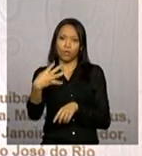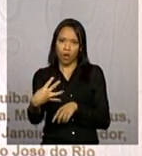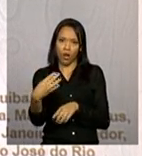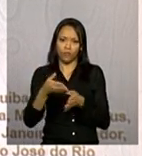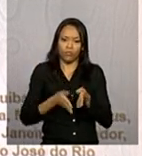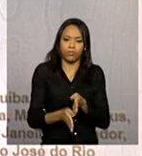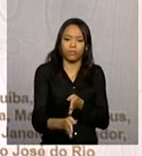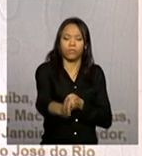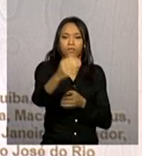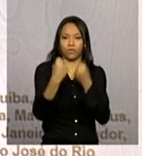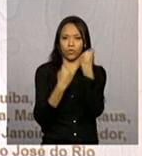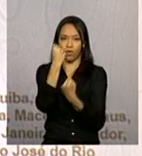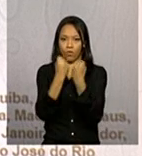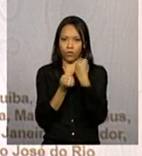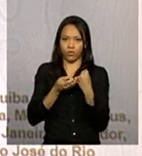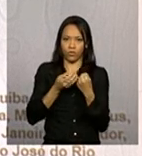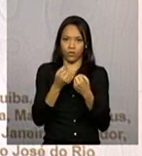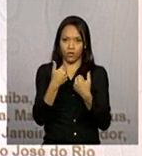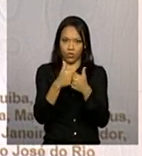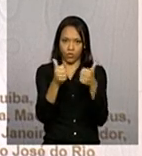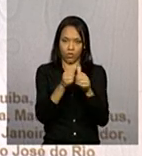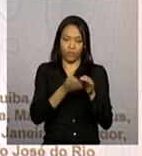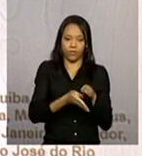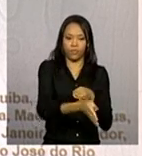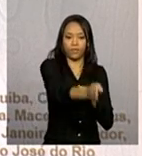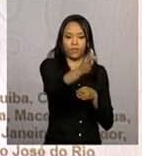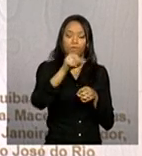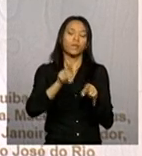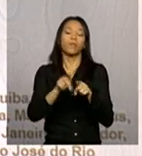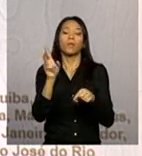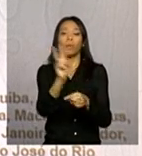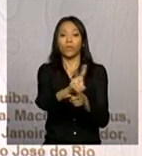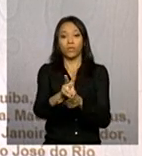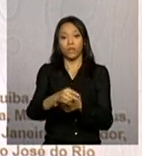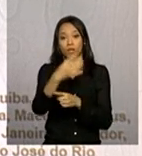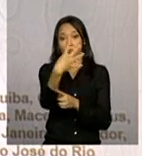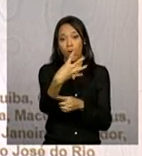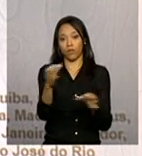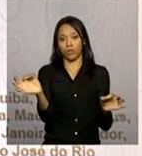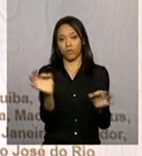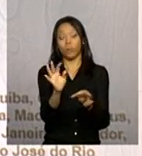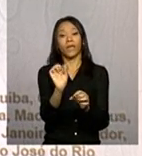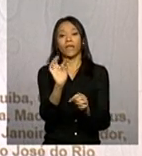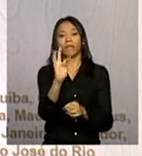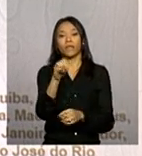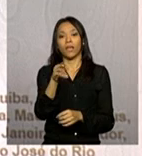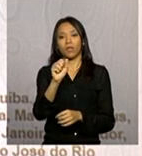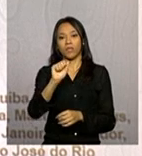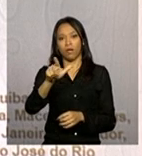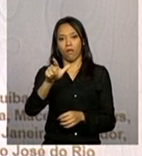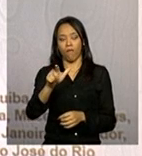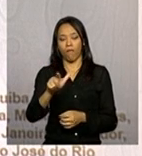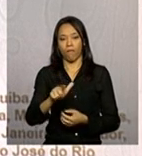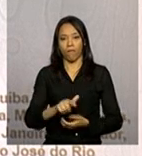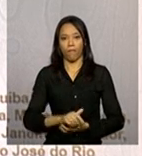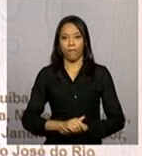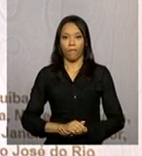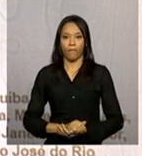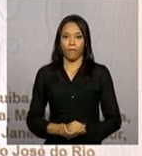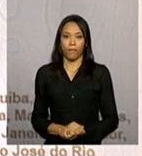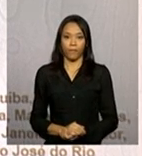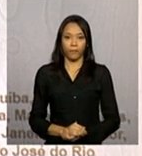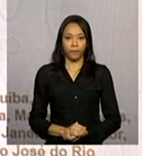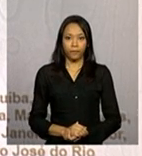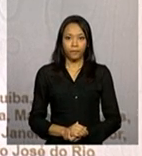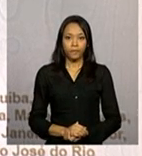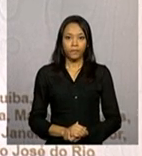corredores, 4 vias, corredor fluvial, monitoramento e 4 terminais. Isso em 33 municípios que estão